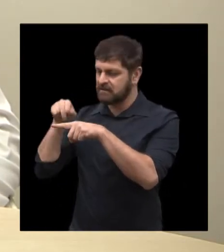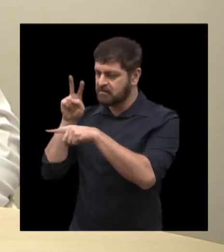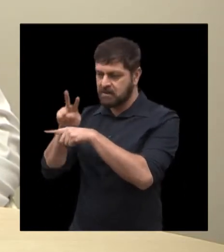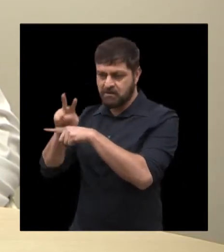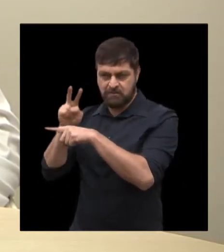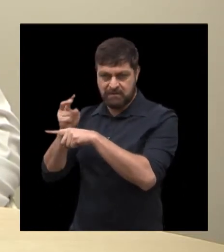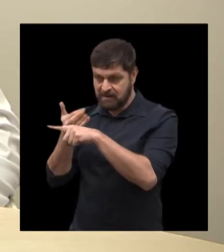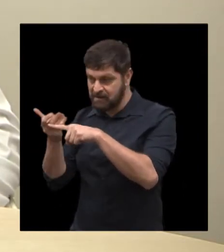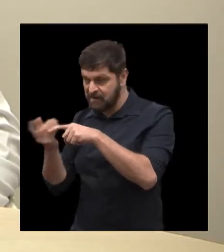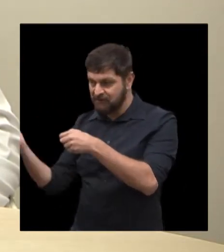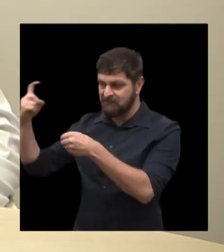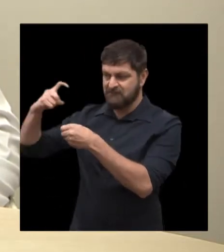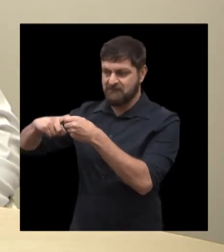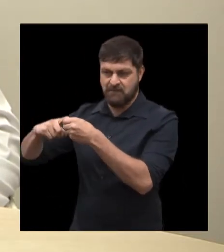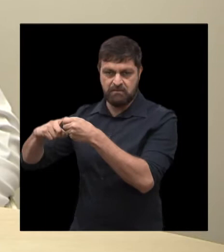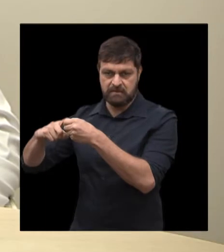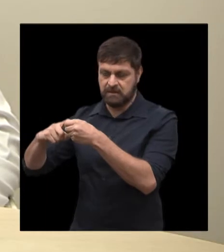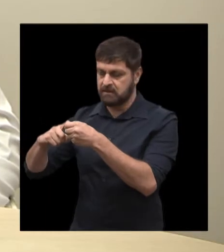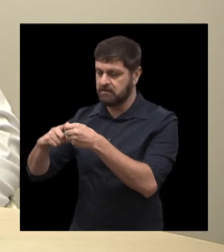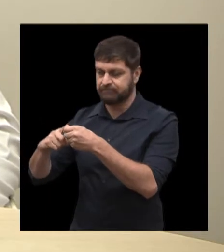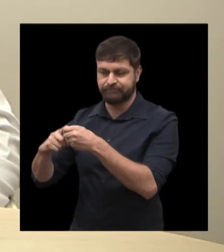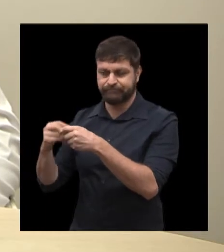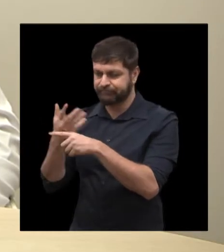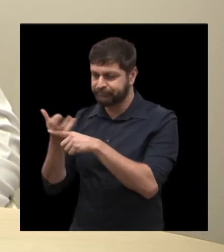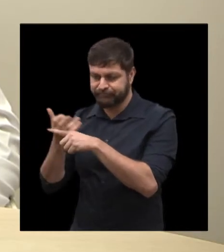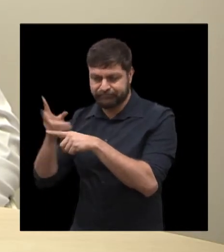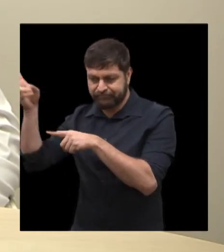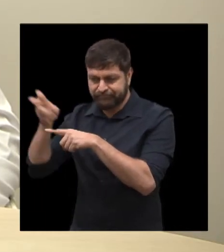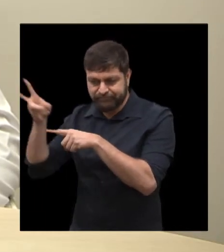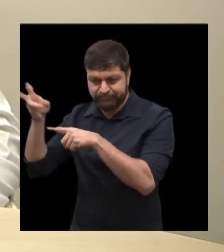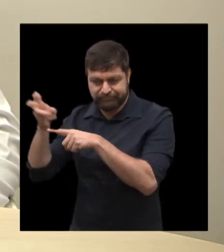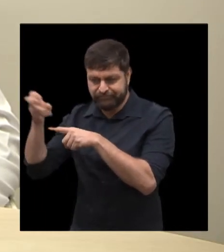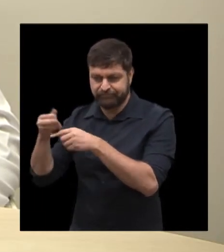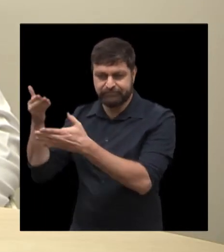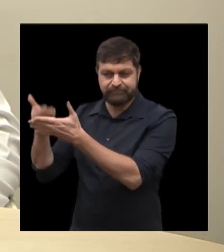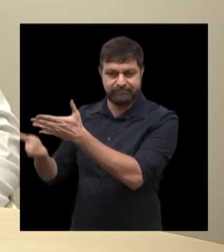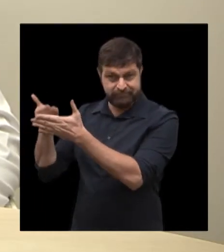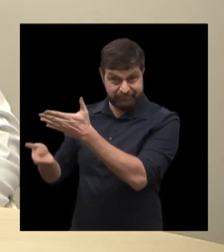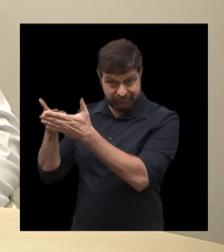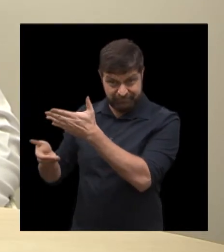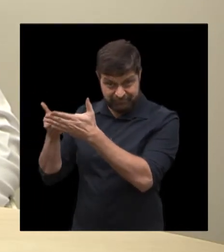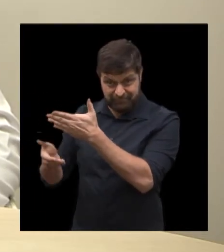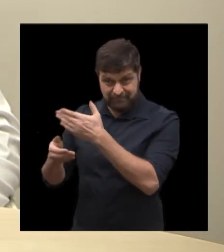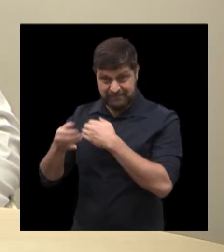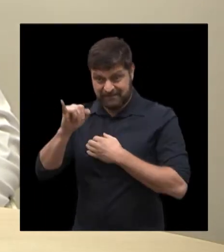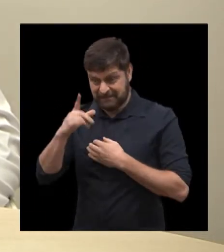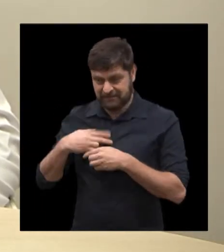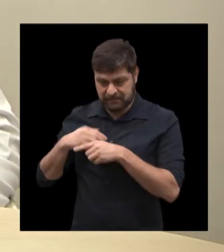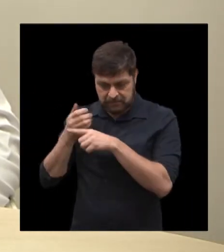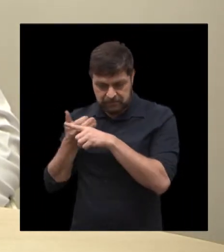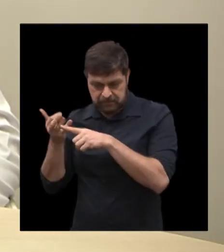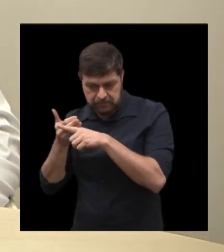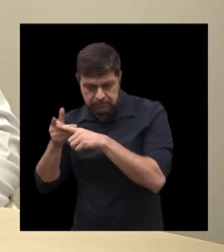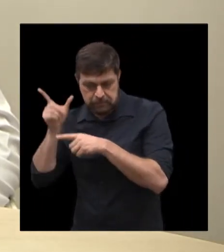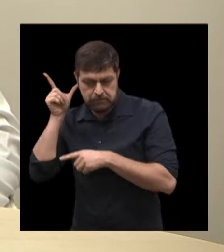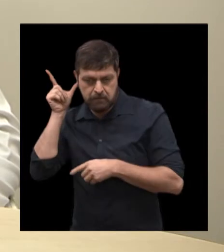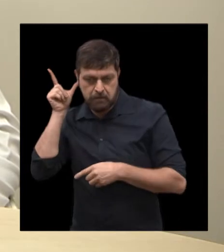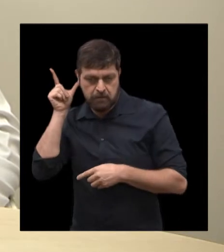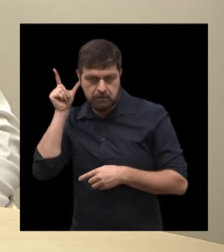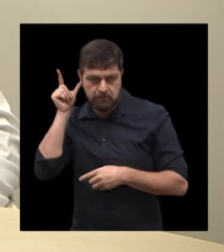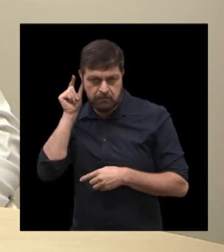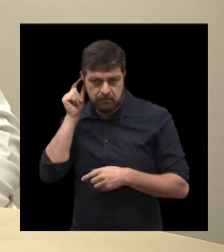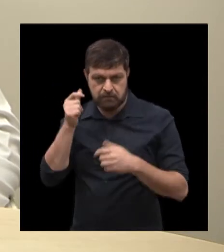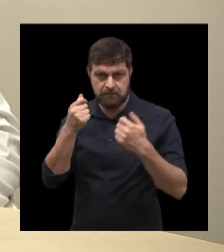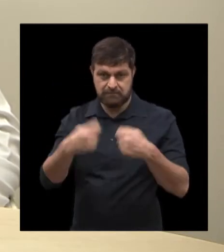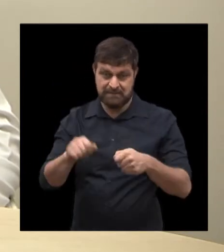células auditivas para que ela possa voltar a ouvir. Então, por isso, em casos de perdas auditivas, muitas vezes são